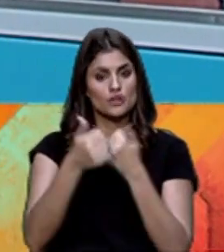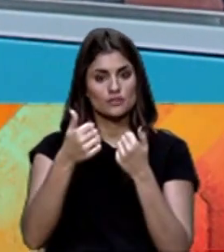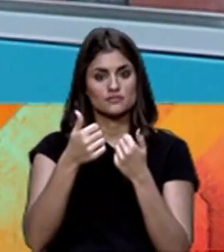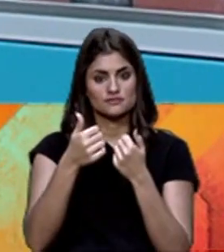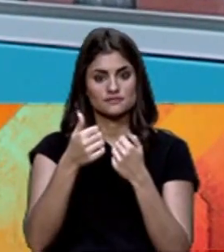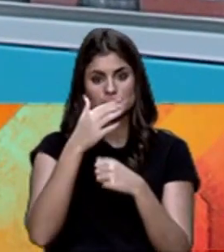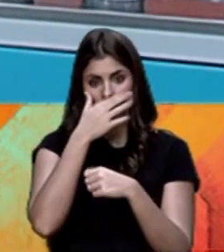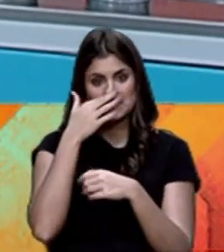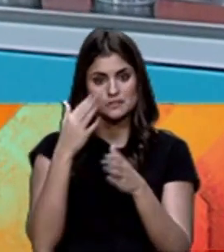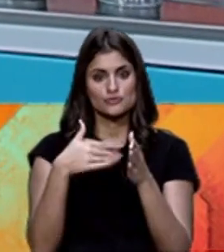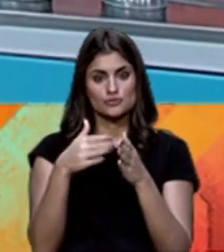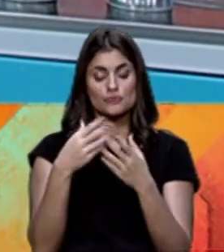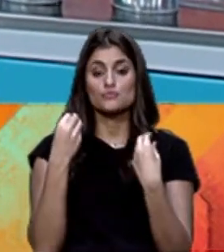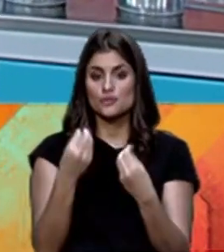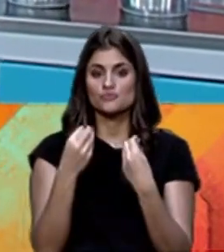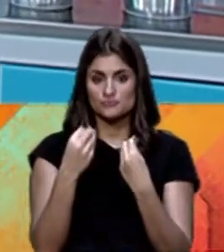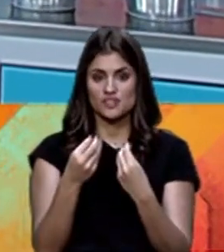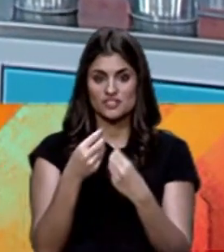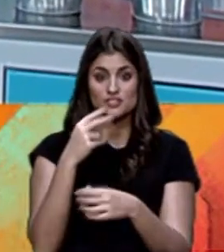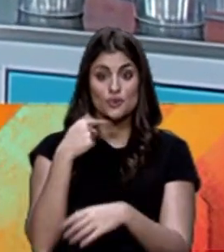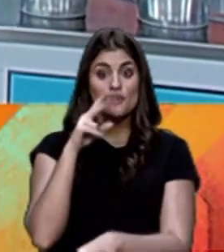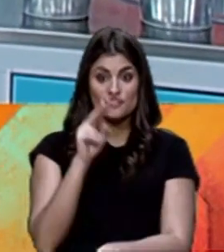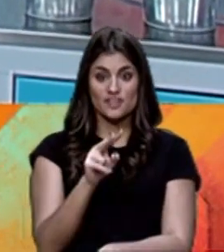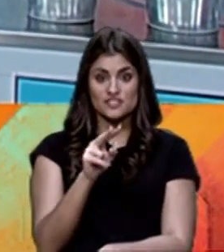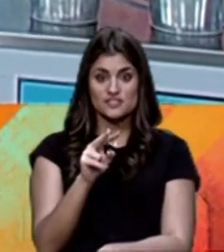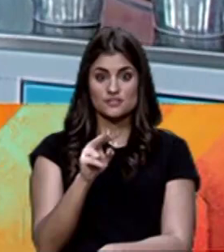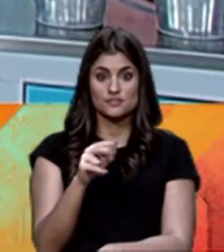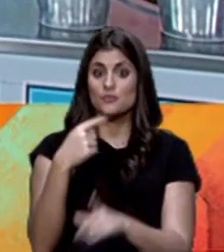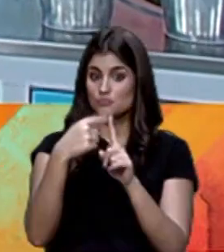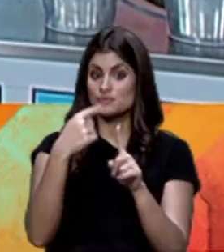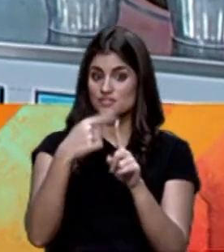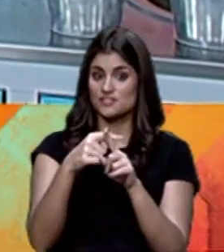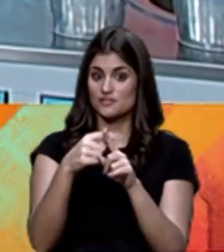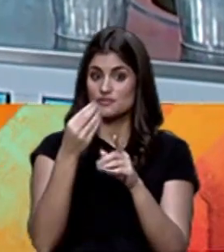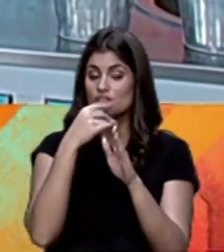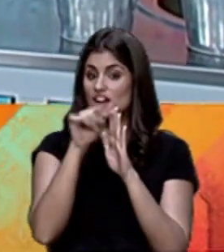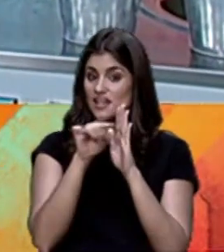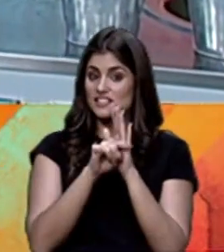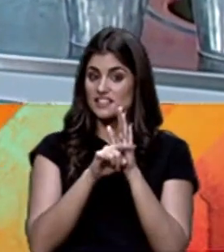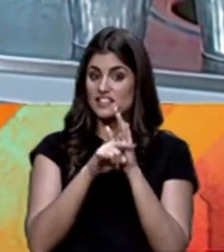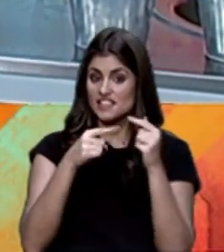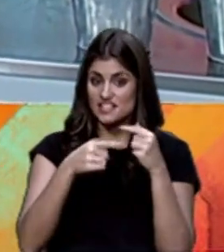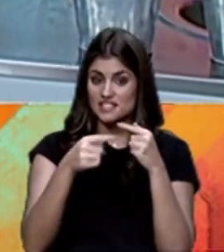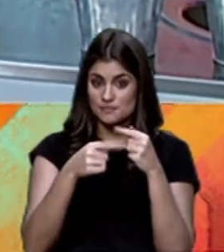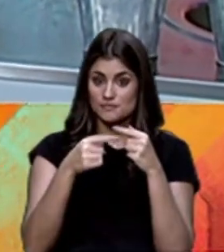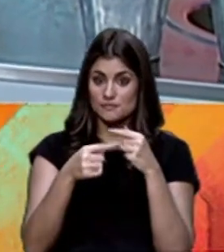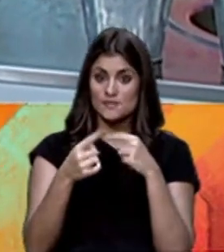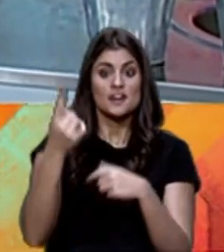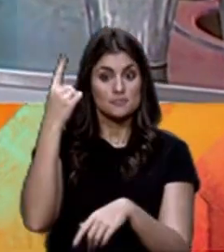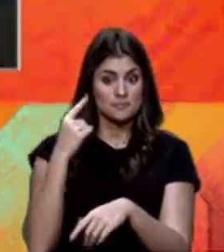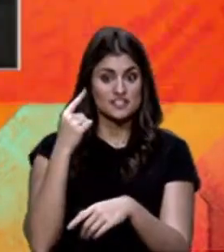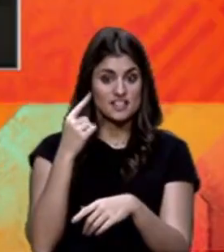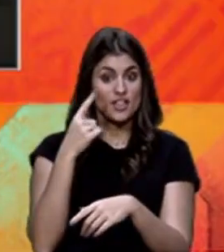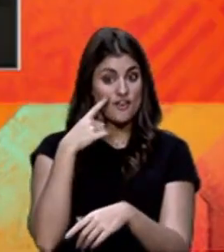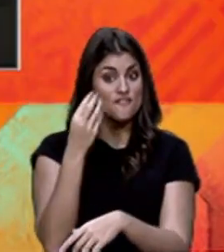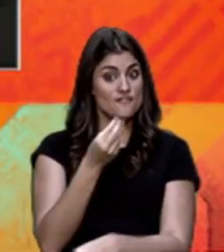nos cozinhado muito bem. O feedback que eu tenho visto tem sido muito positivo. A receita da semana passada foi um sucesso. Foi, ainda bem,